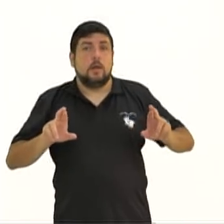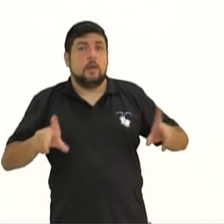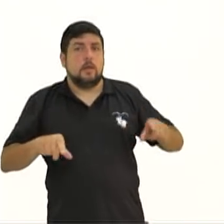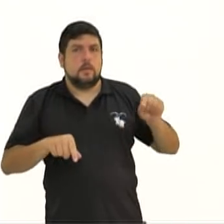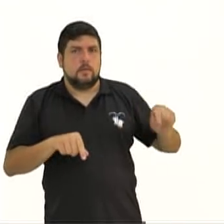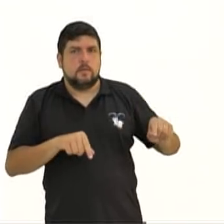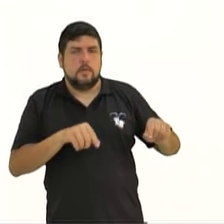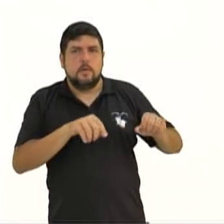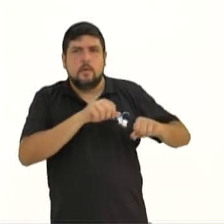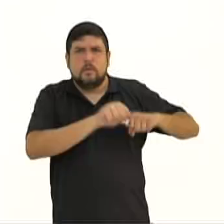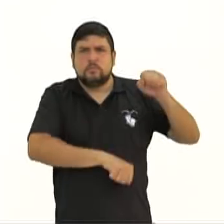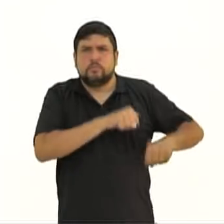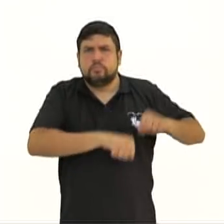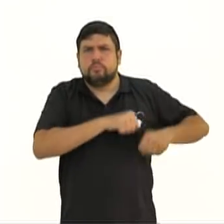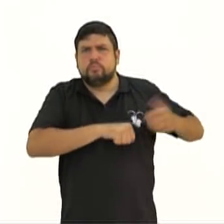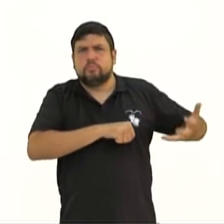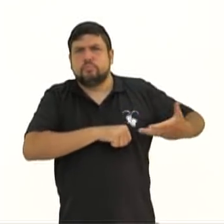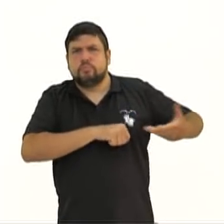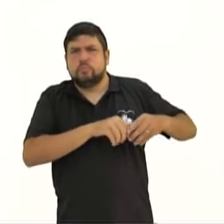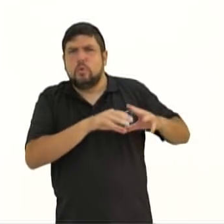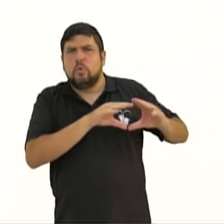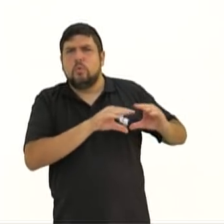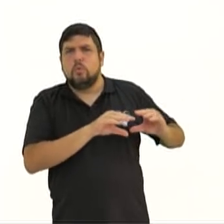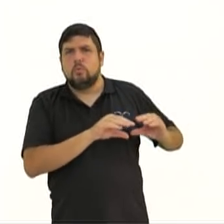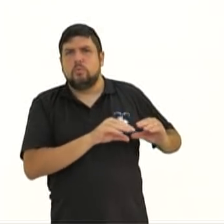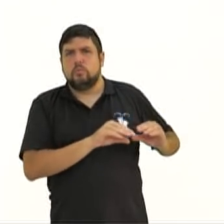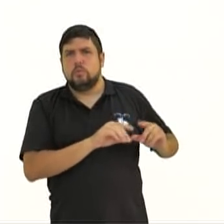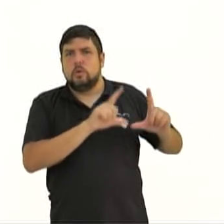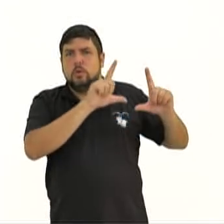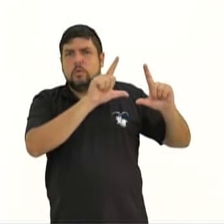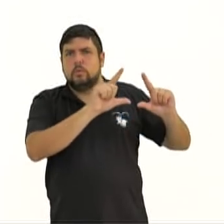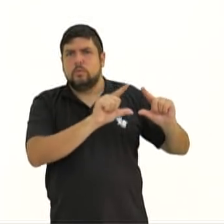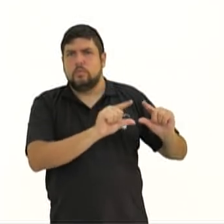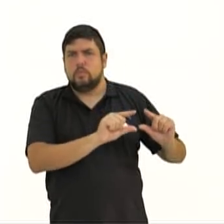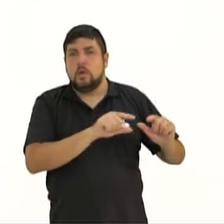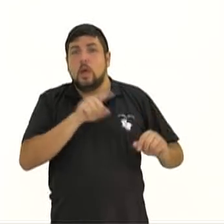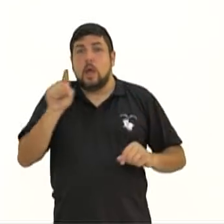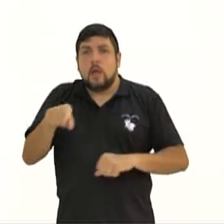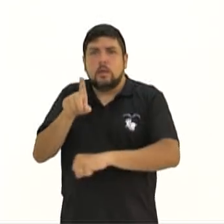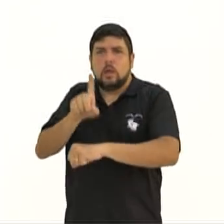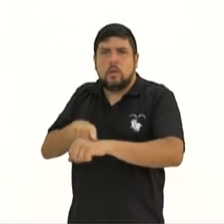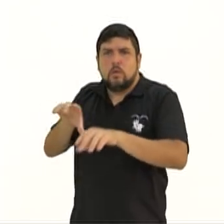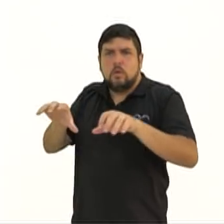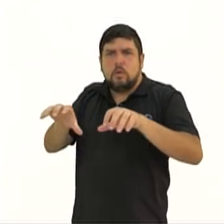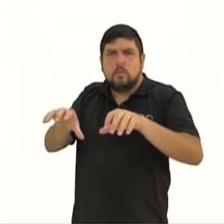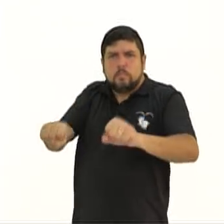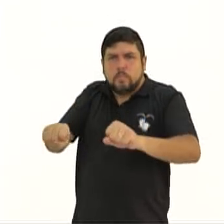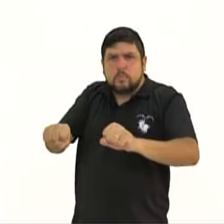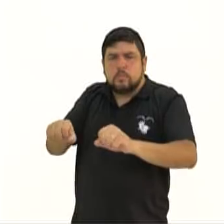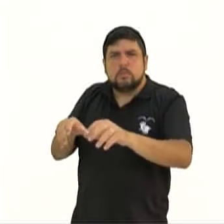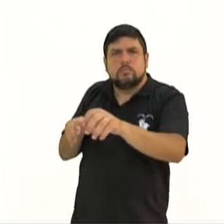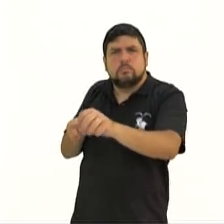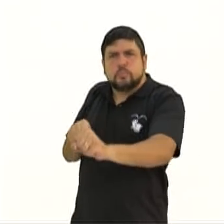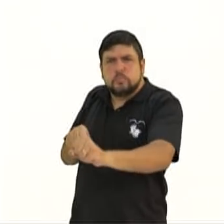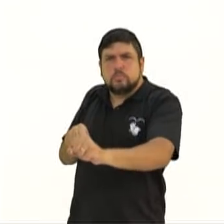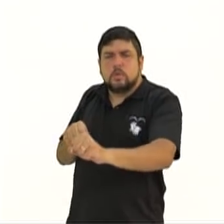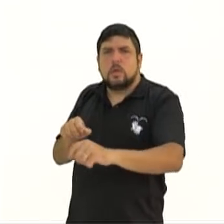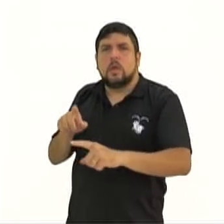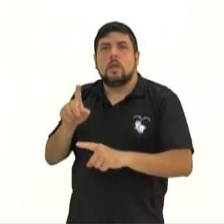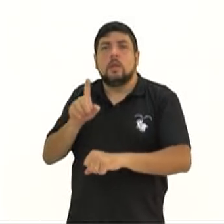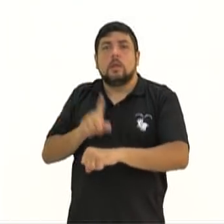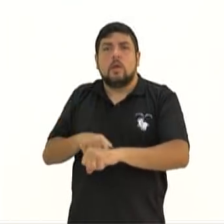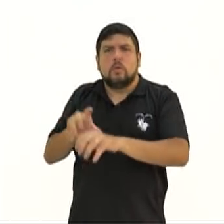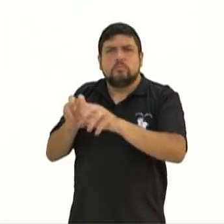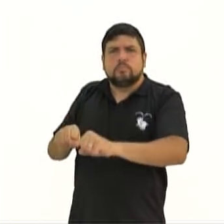que aciona com muita velocidade e muita força para segurar realmente o pneu e parar a bicicleta, tá? Então,